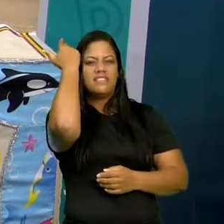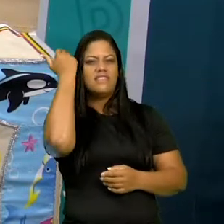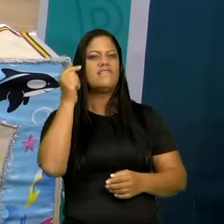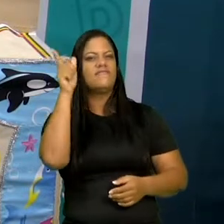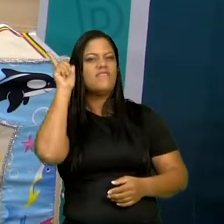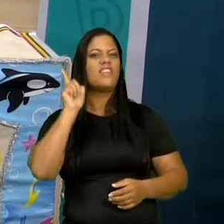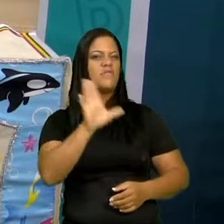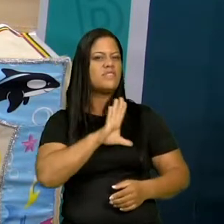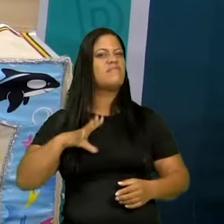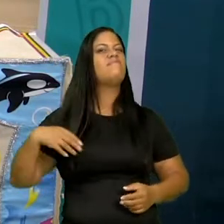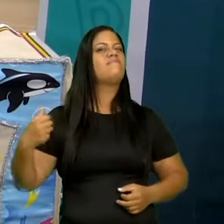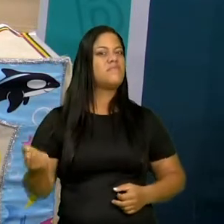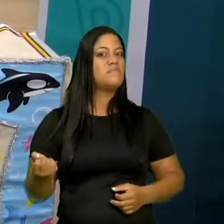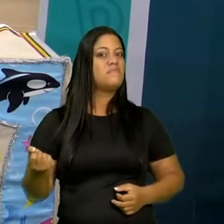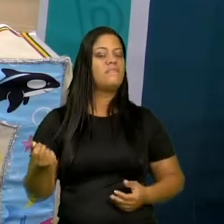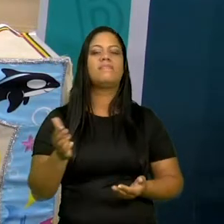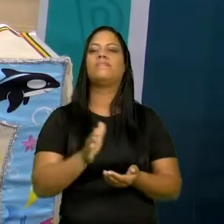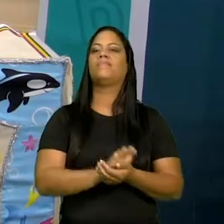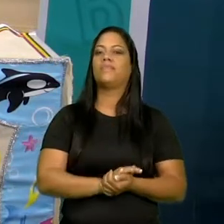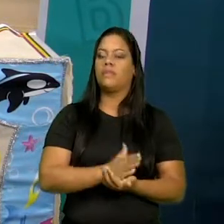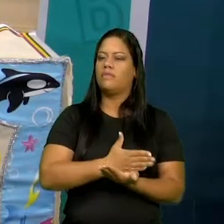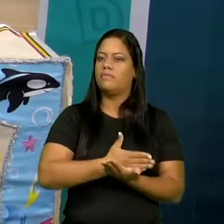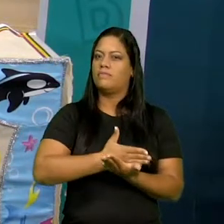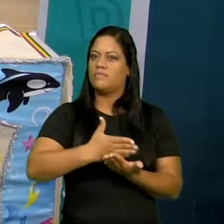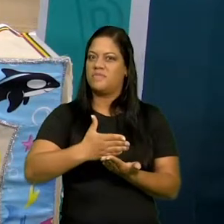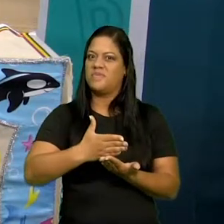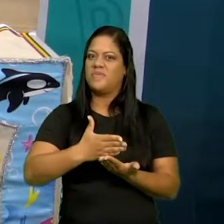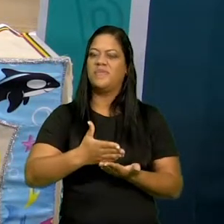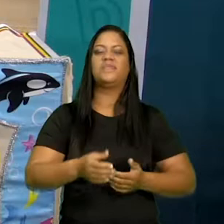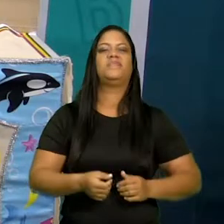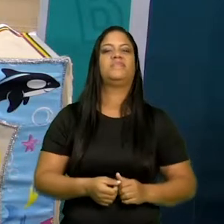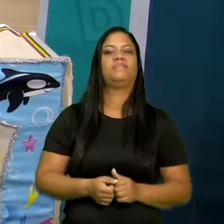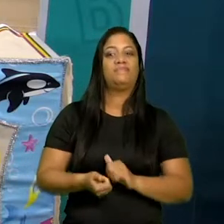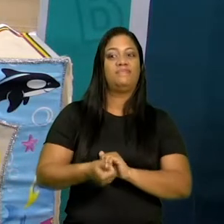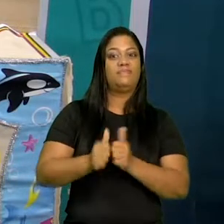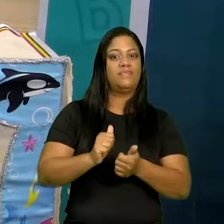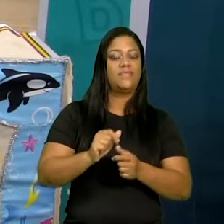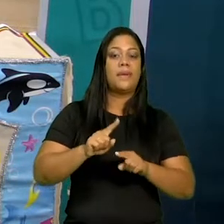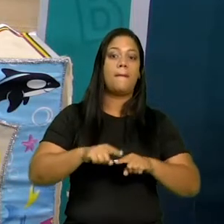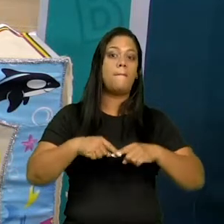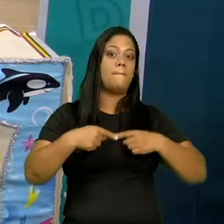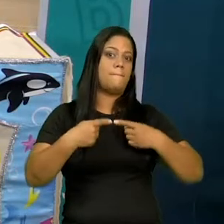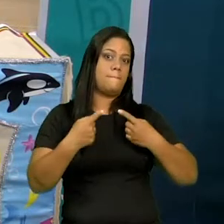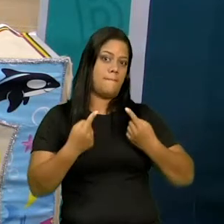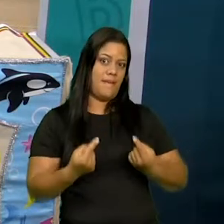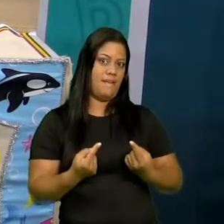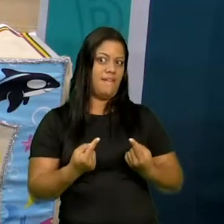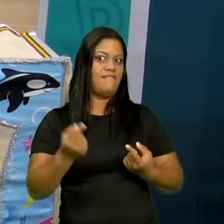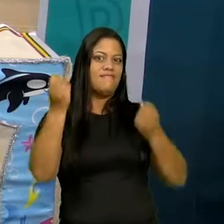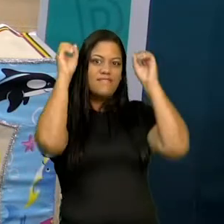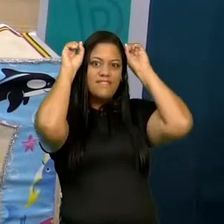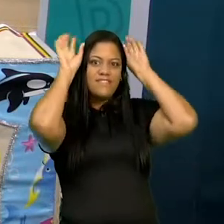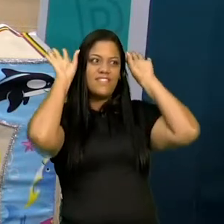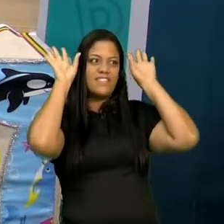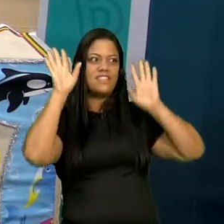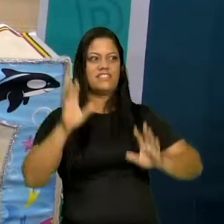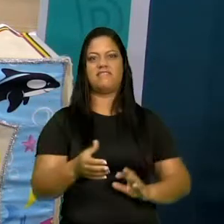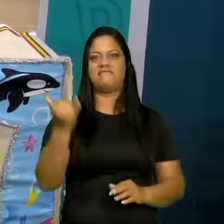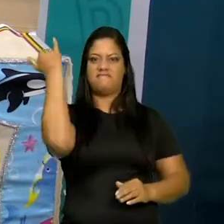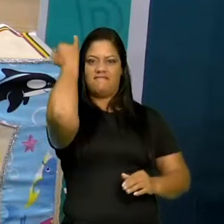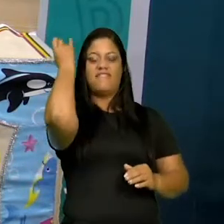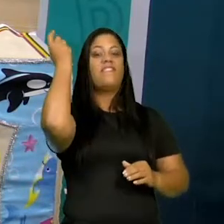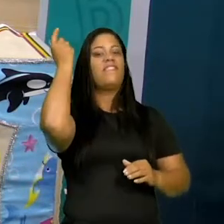Lebre. Então, foi dada a largada. Pá, pá, pá. Mas aí, leiturinha, a lebre que